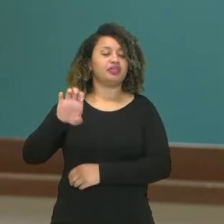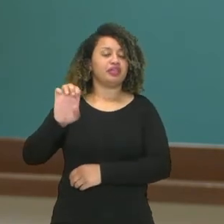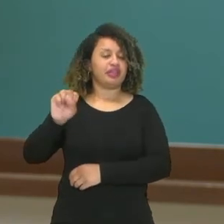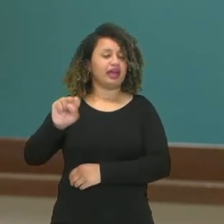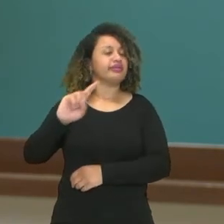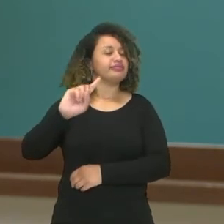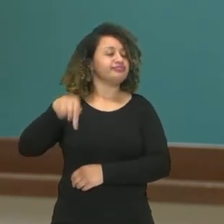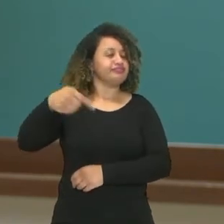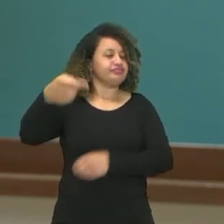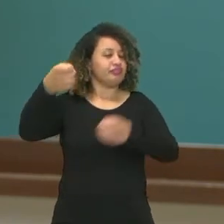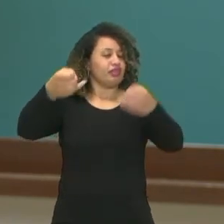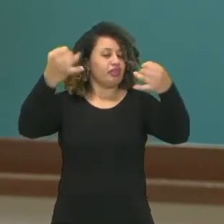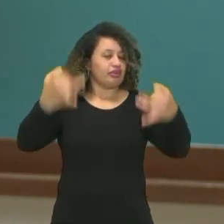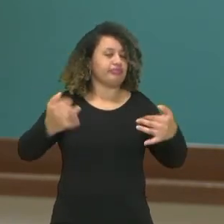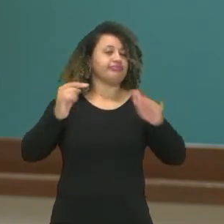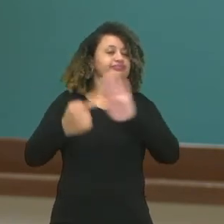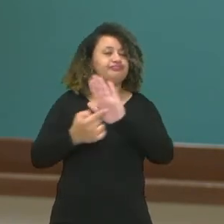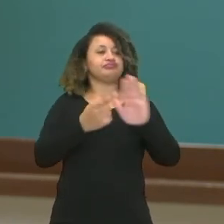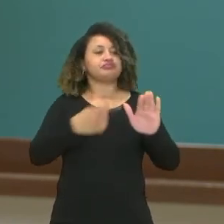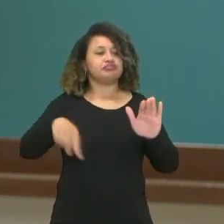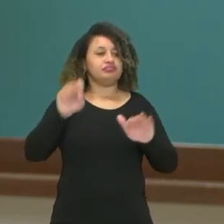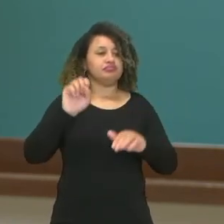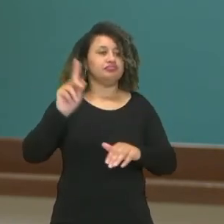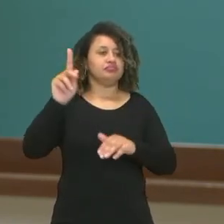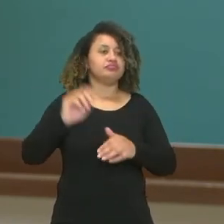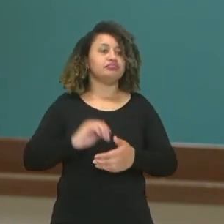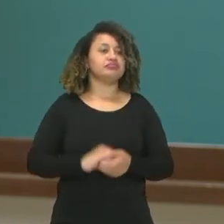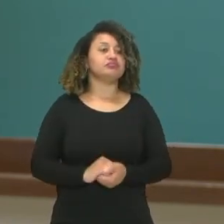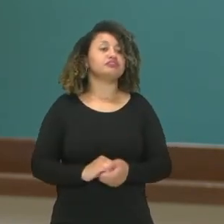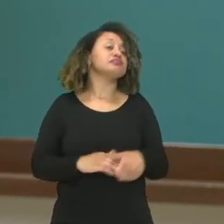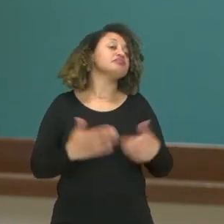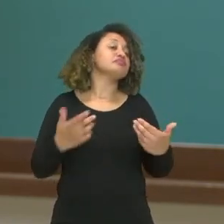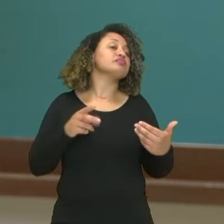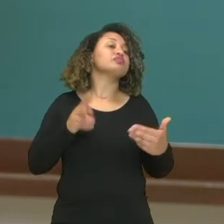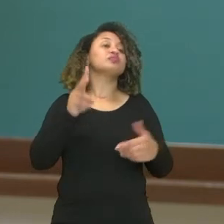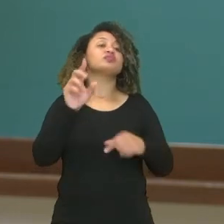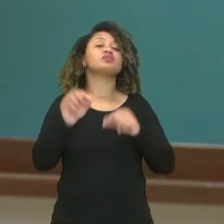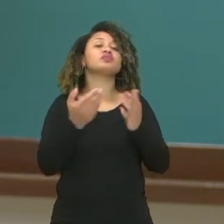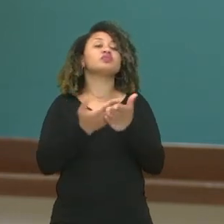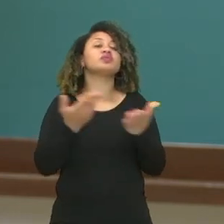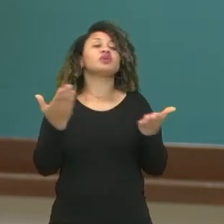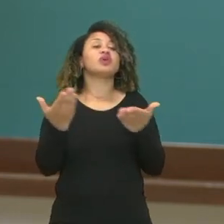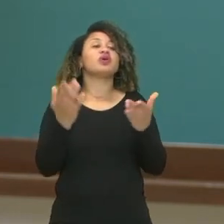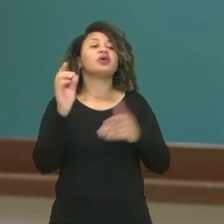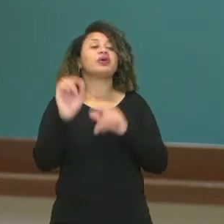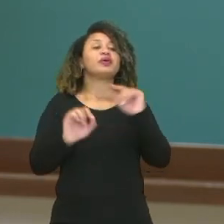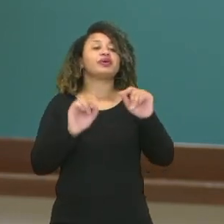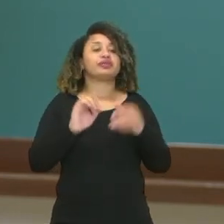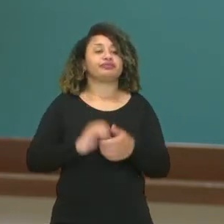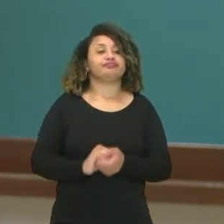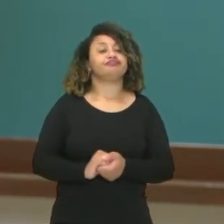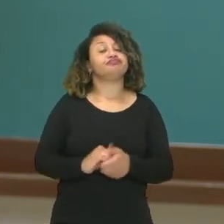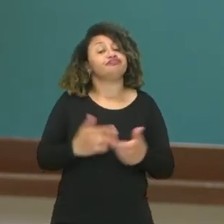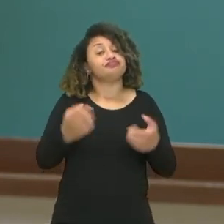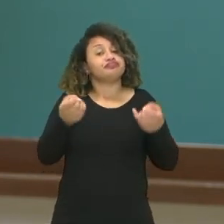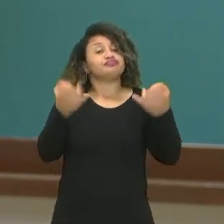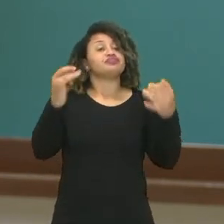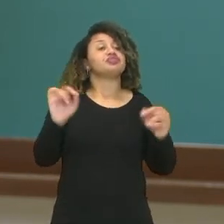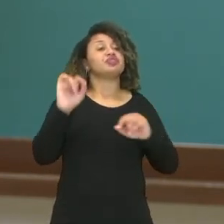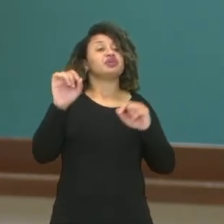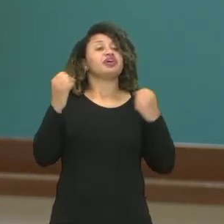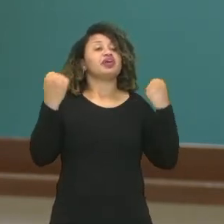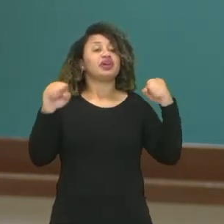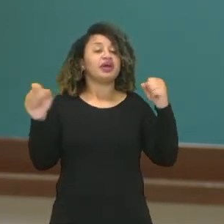pouquinho sobre eles aqui mais para frente, tá? Então, continuando. Vamos falar um pouquinho sobre ginástica